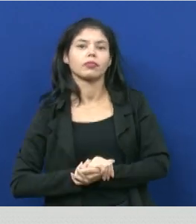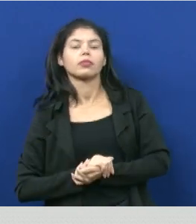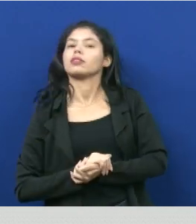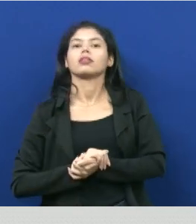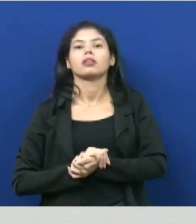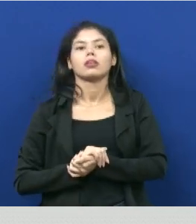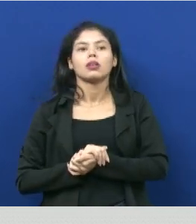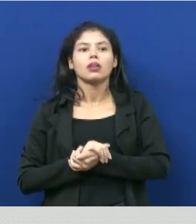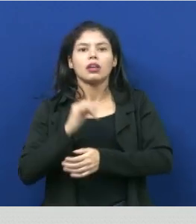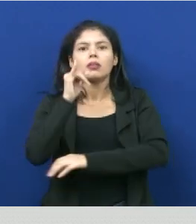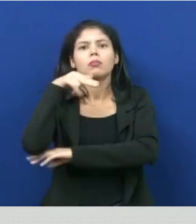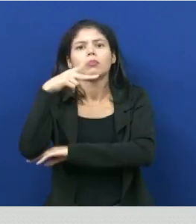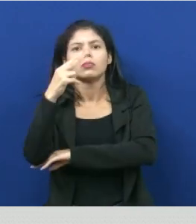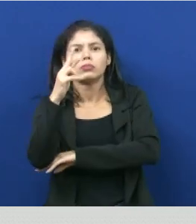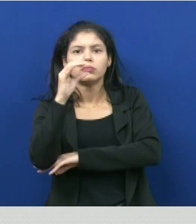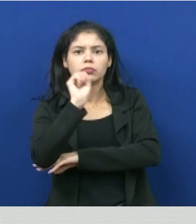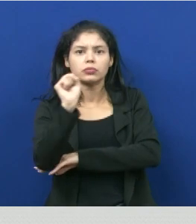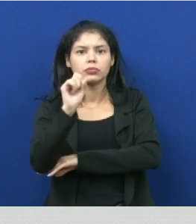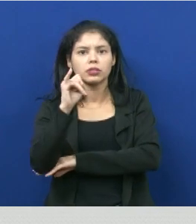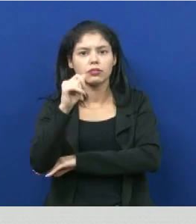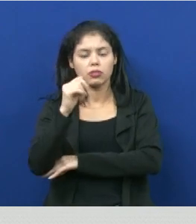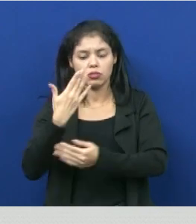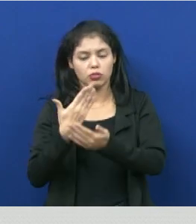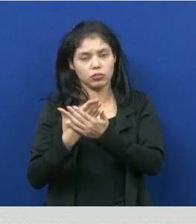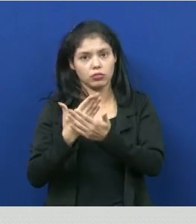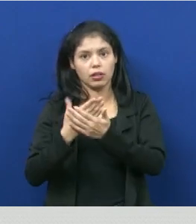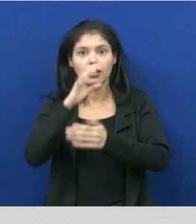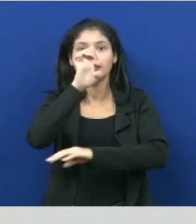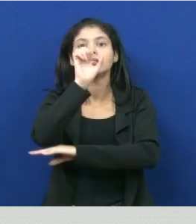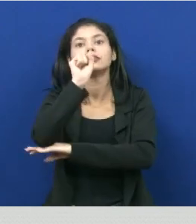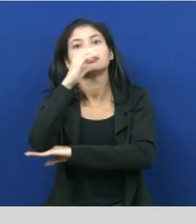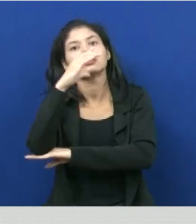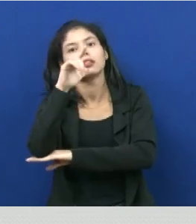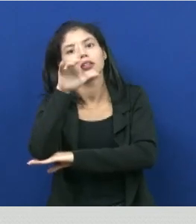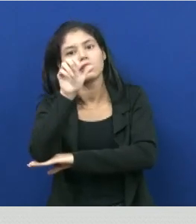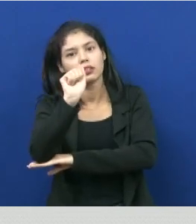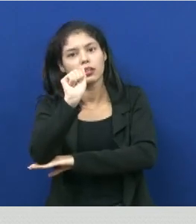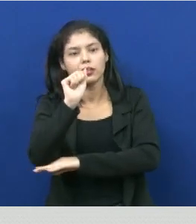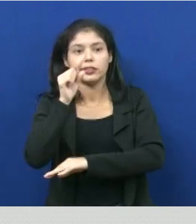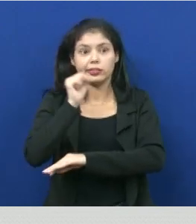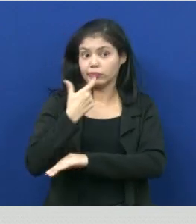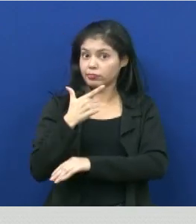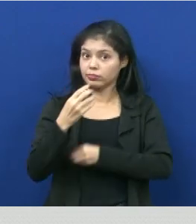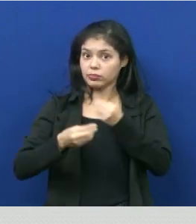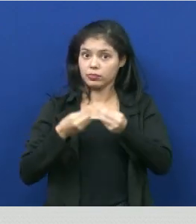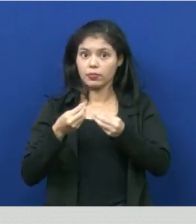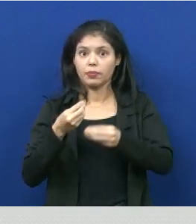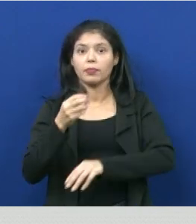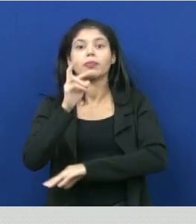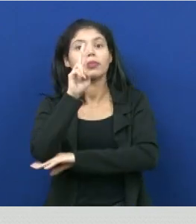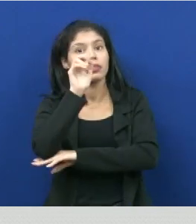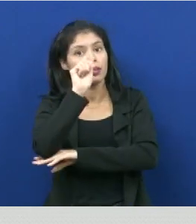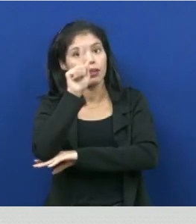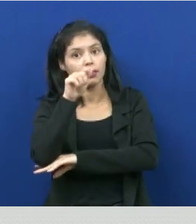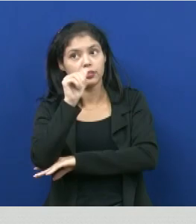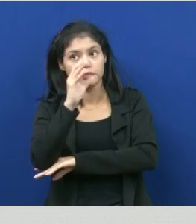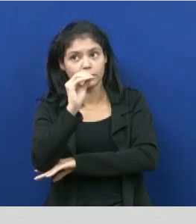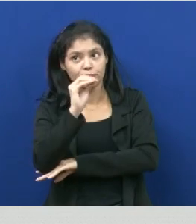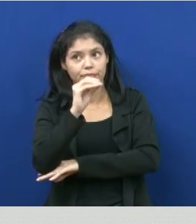É impossível nós não estudarmos escala sem trabalharmos a ideia de